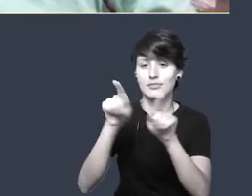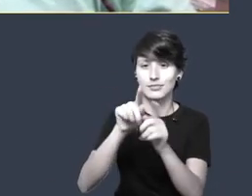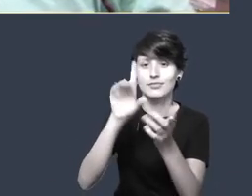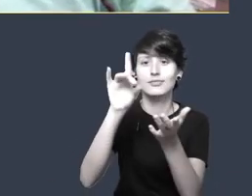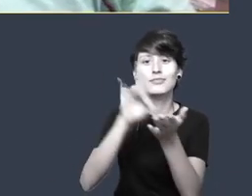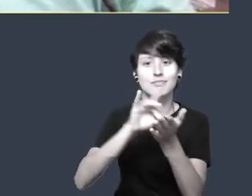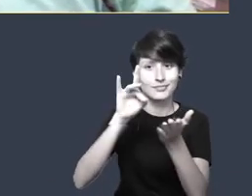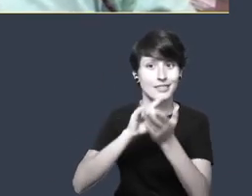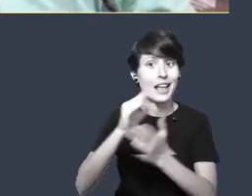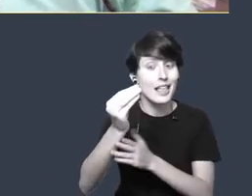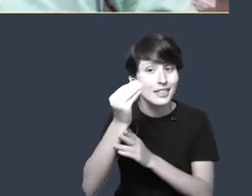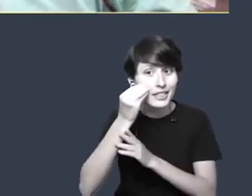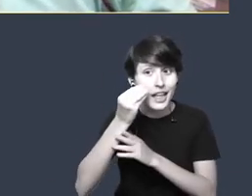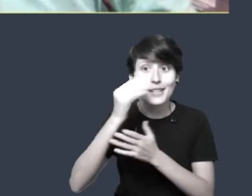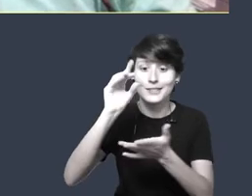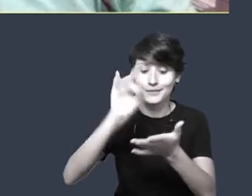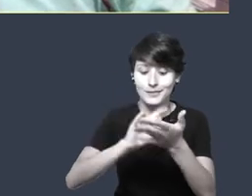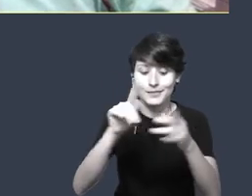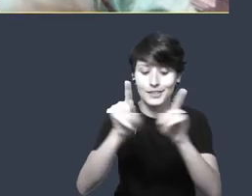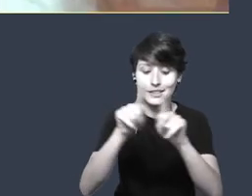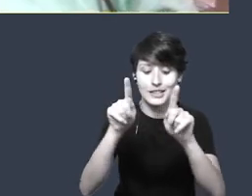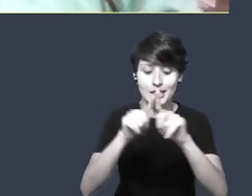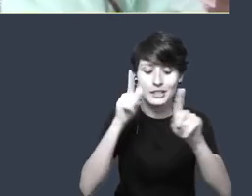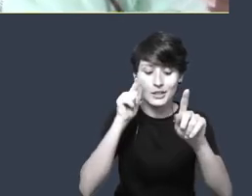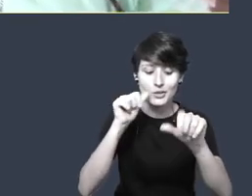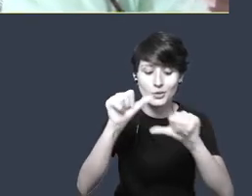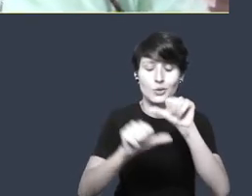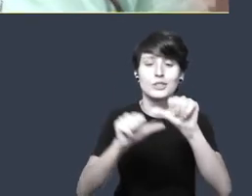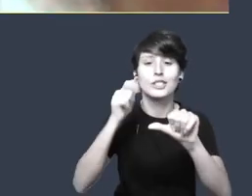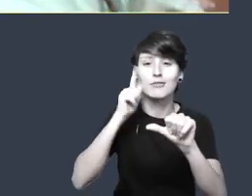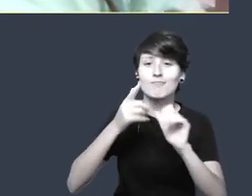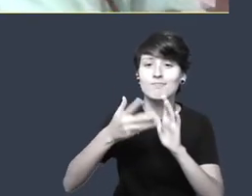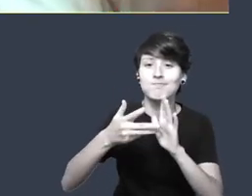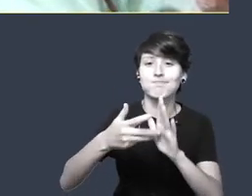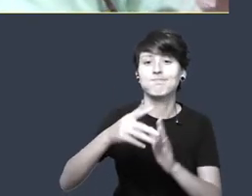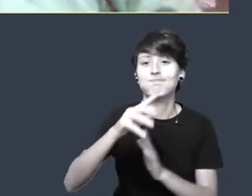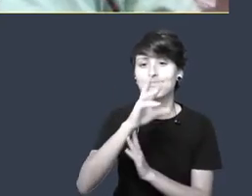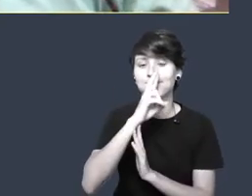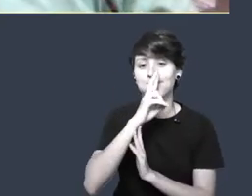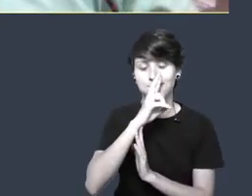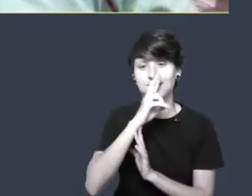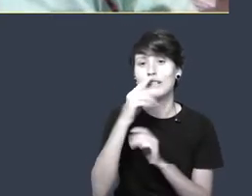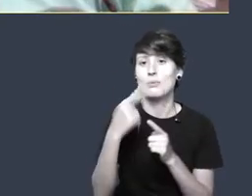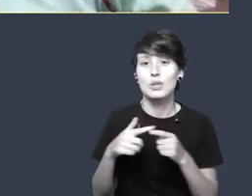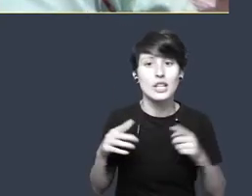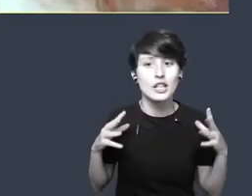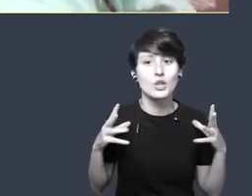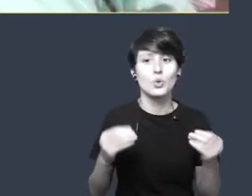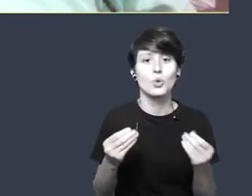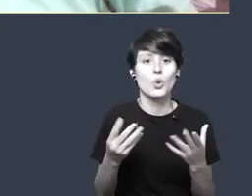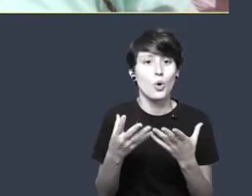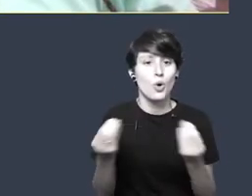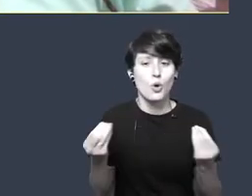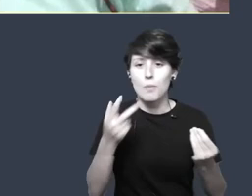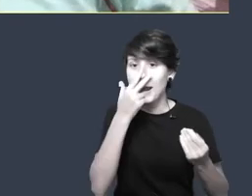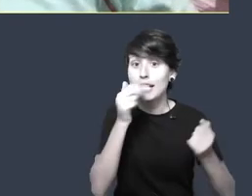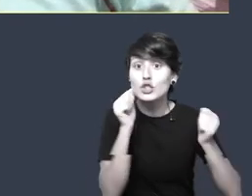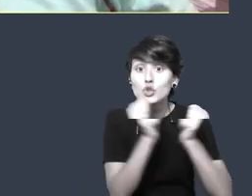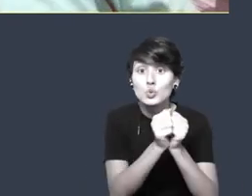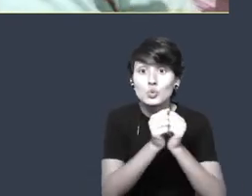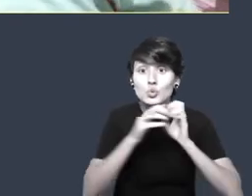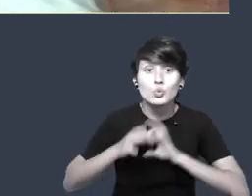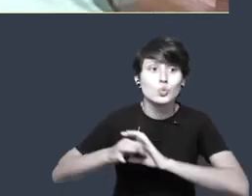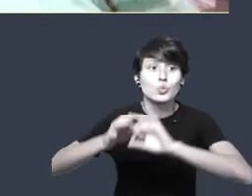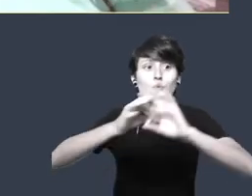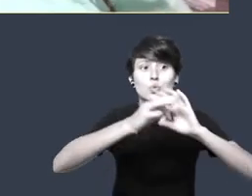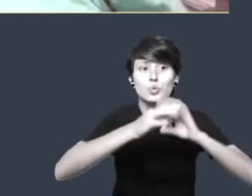em testes para valer, e que eles estão conseguindo obter essas respostas. Então, realmente está tudo muito... Está acontecendo tudo junto, né? E